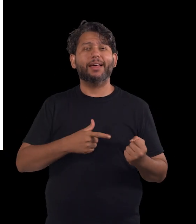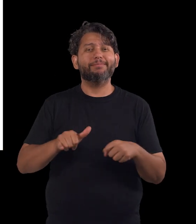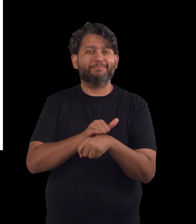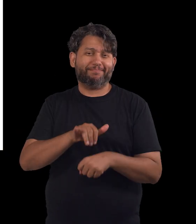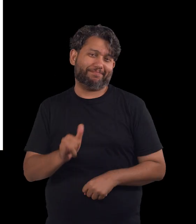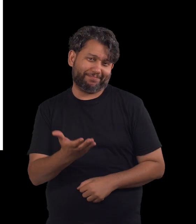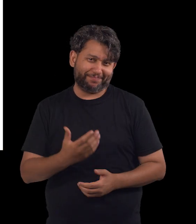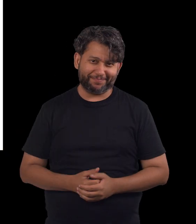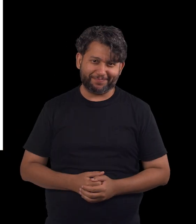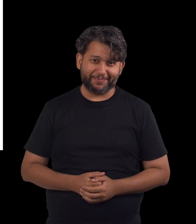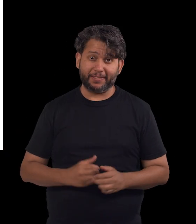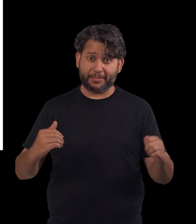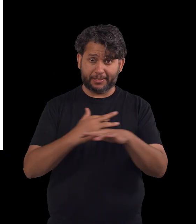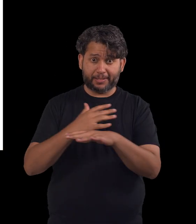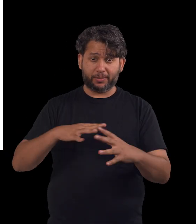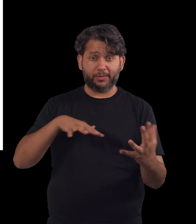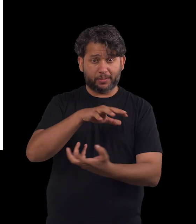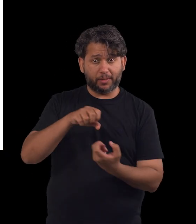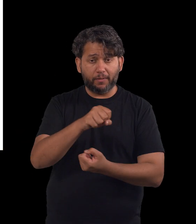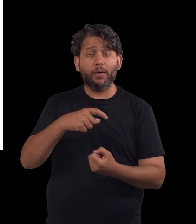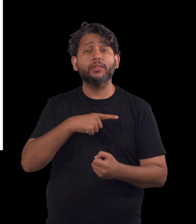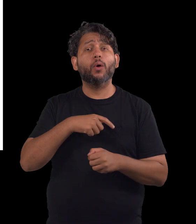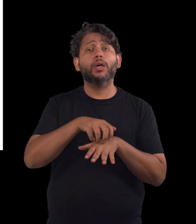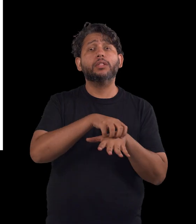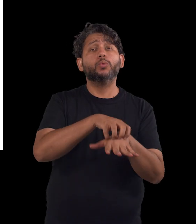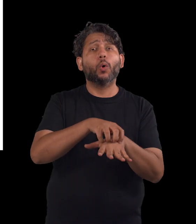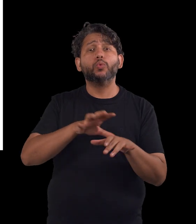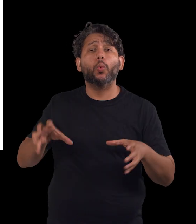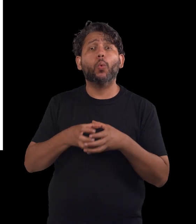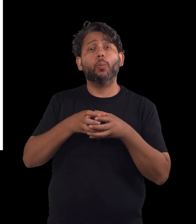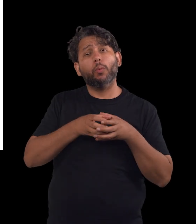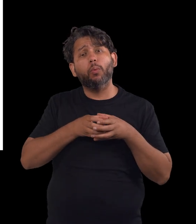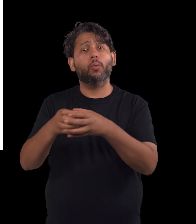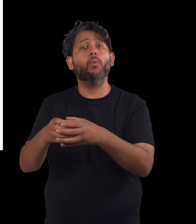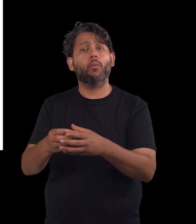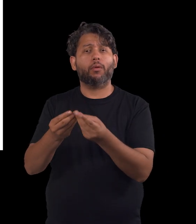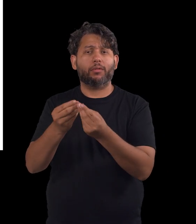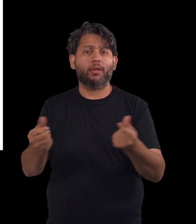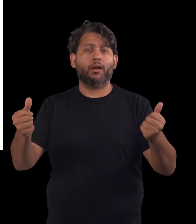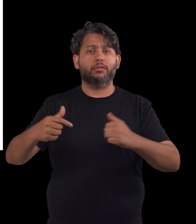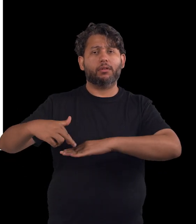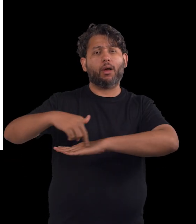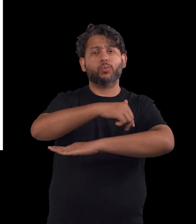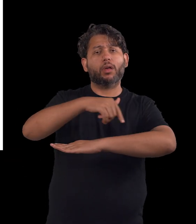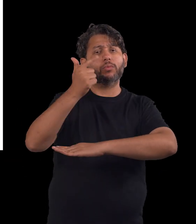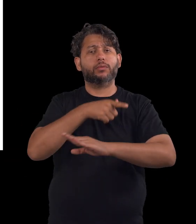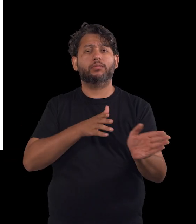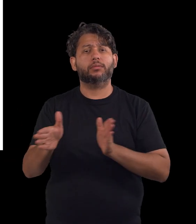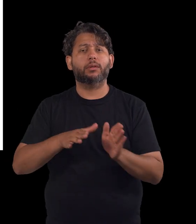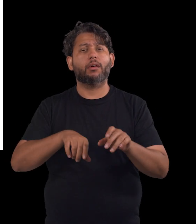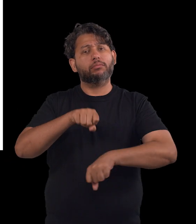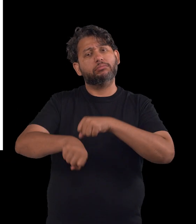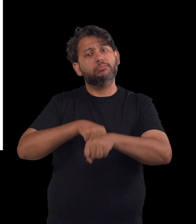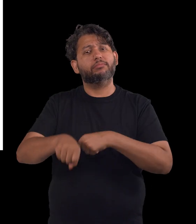eficientes. Cidades sustentáveis investem em transporte coletivo de qualidade, ciclovias e calçadas